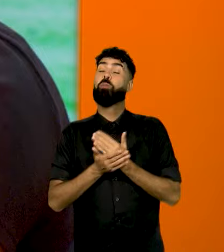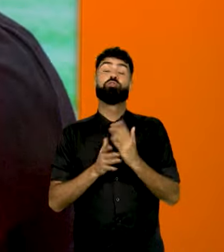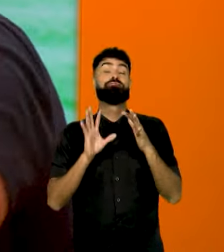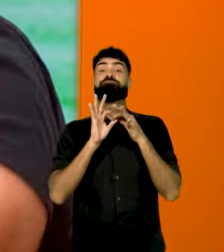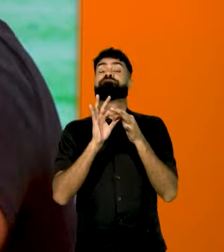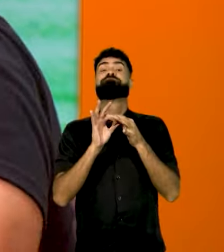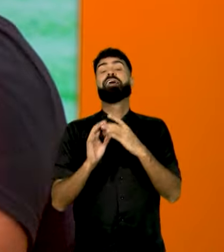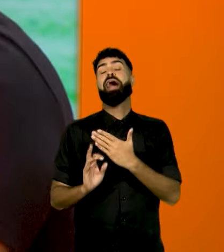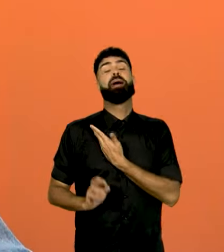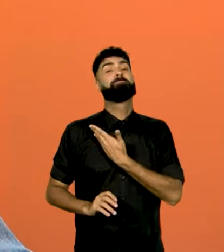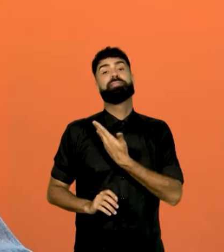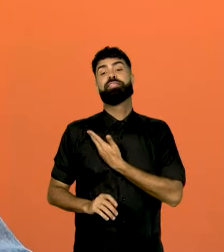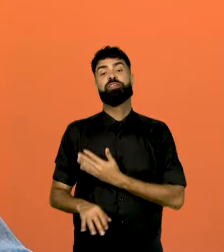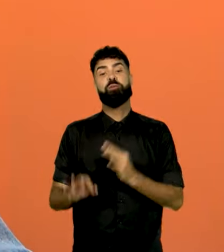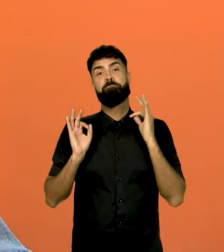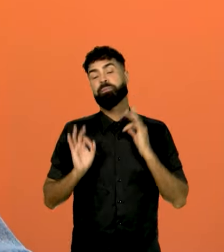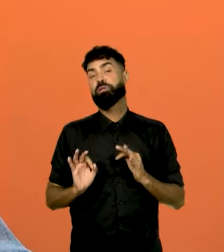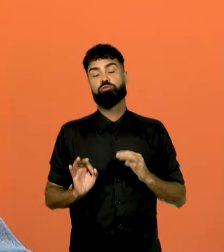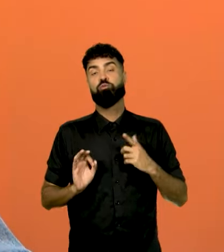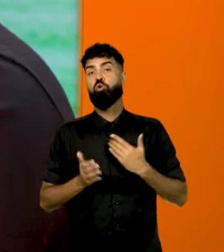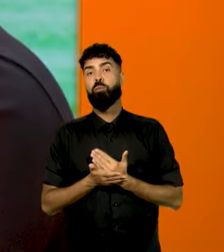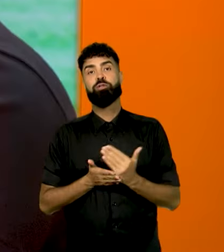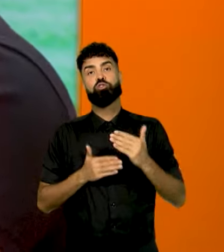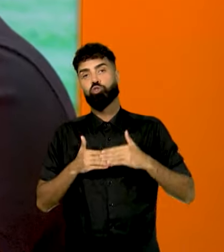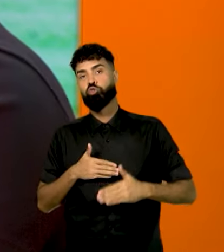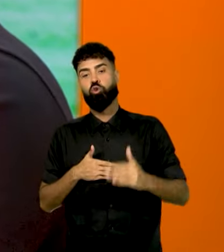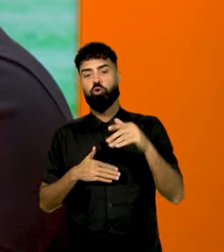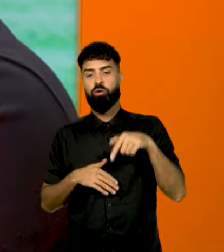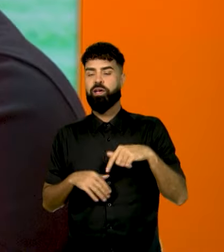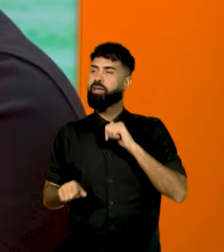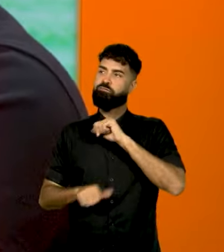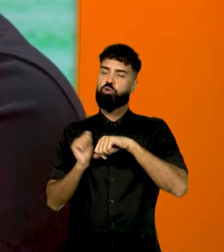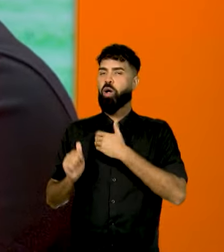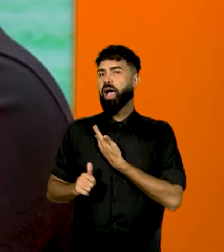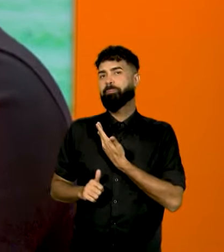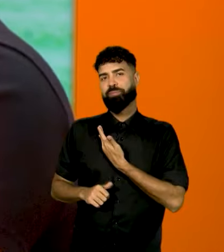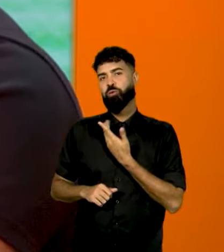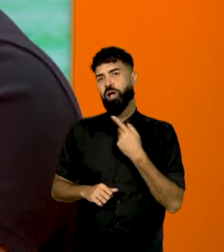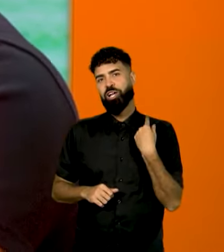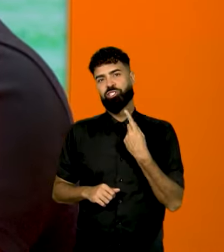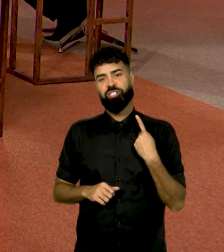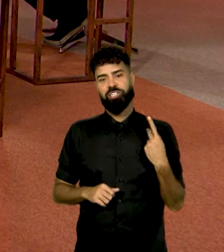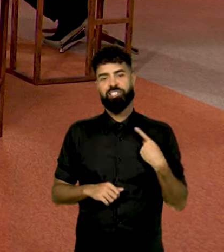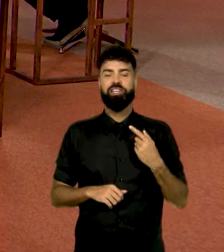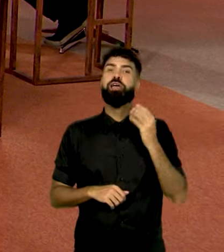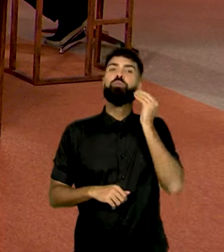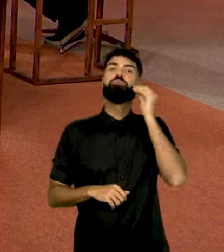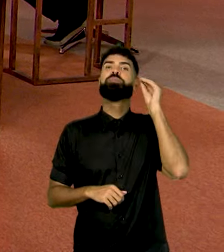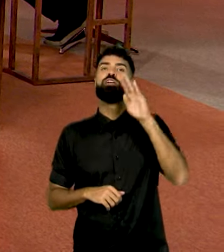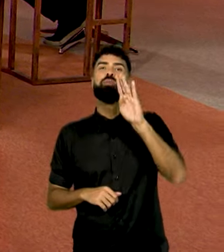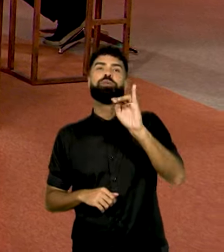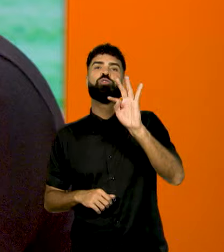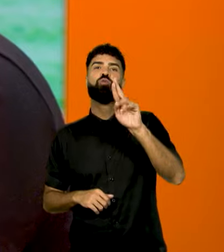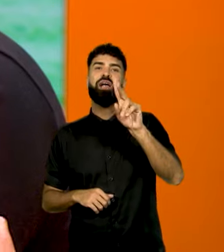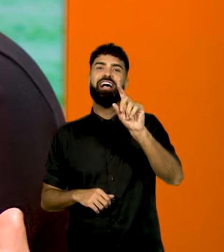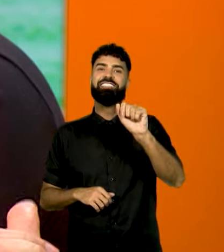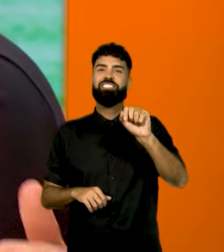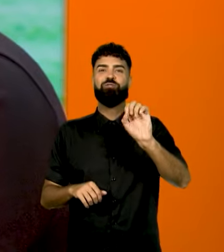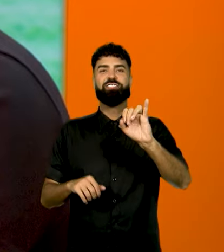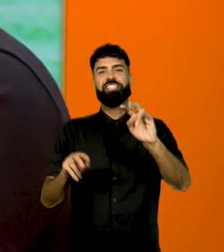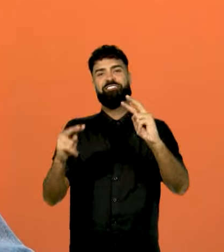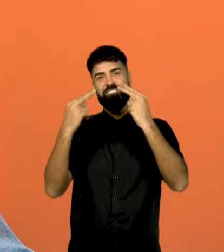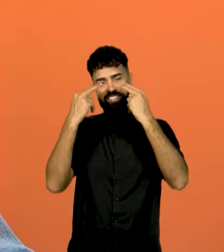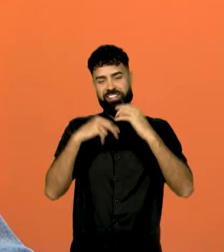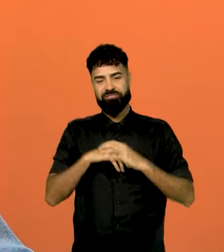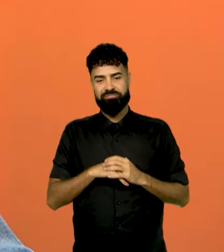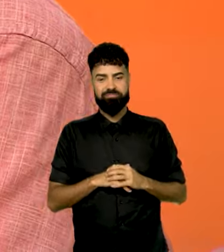assim, que apertou nós. Ele virou um grande amigo da gente. Genial. Beijo, Pituca, se você tá ouvindo isso. É, agora... A história do